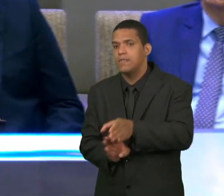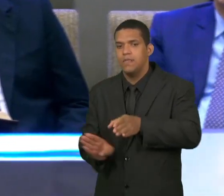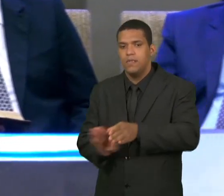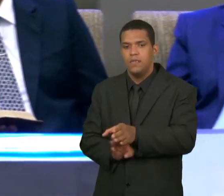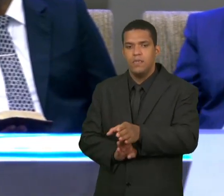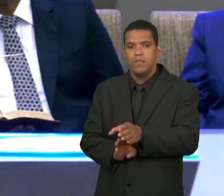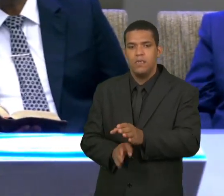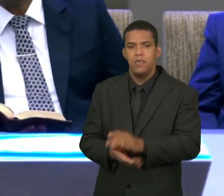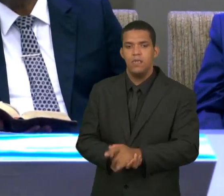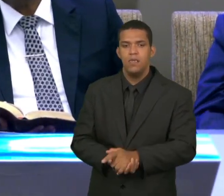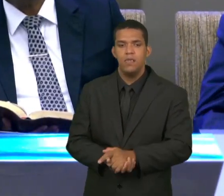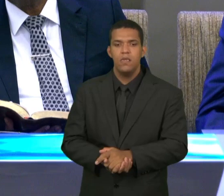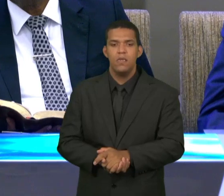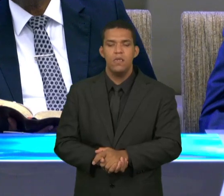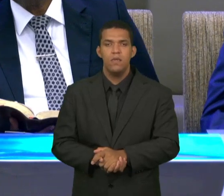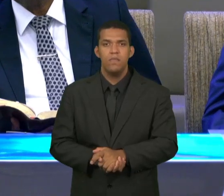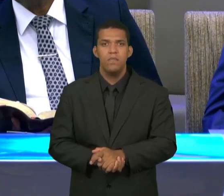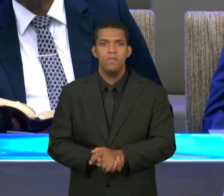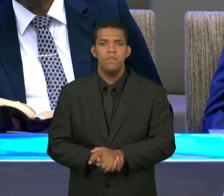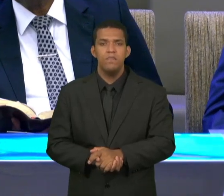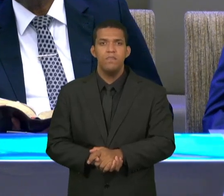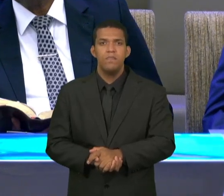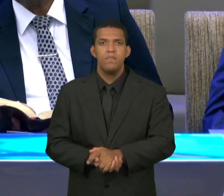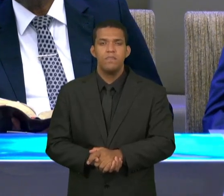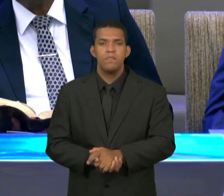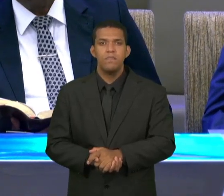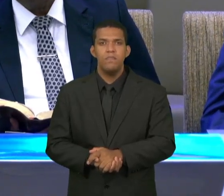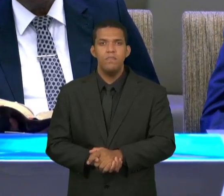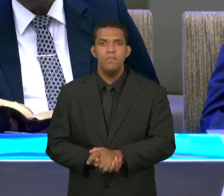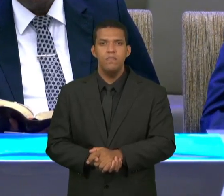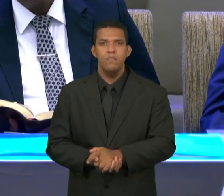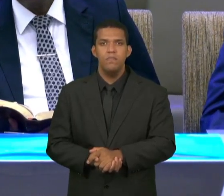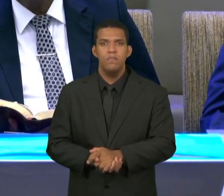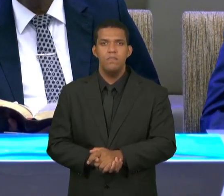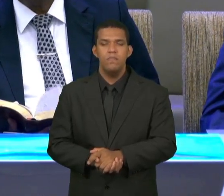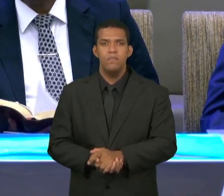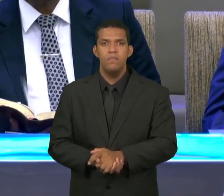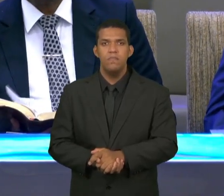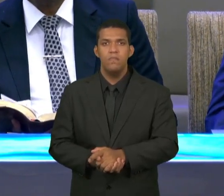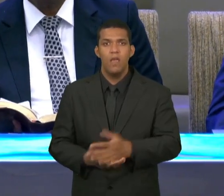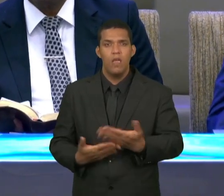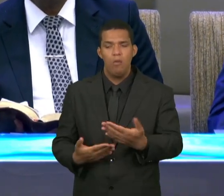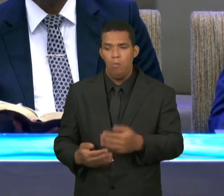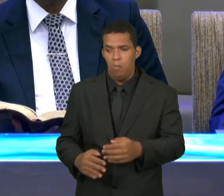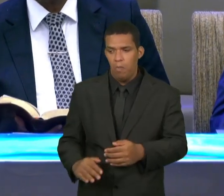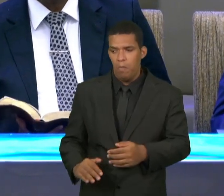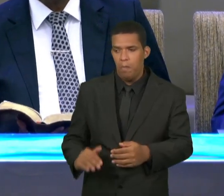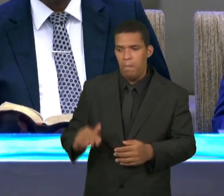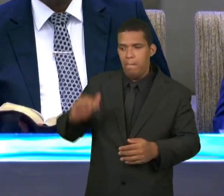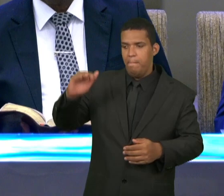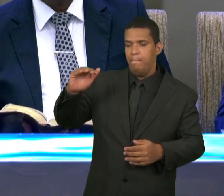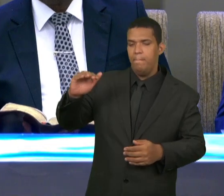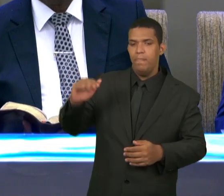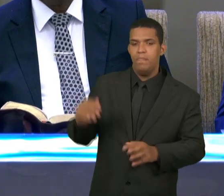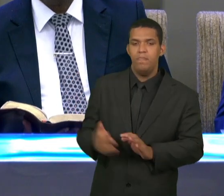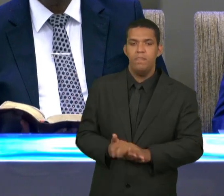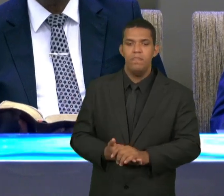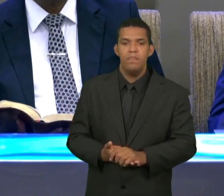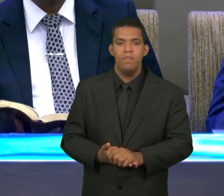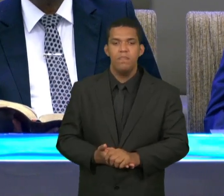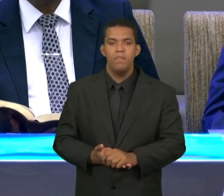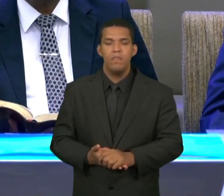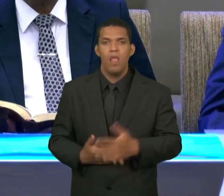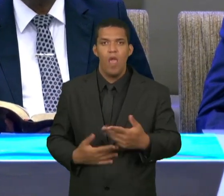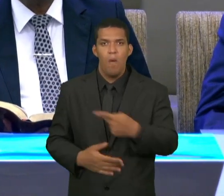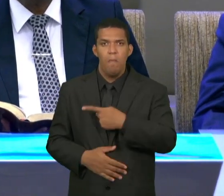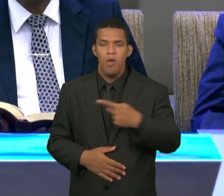ensinou. O seu pastor, quando ele já grande, disse: eu preparei